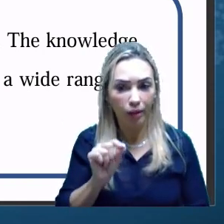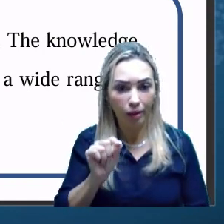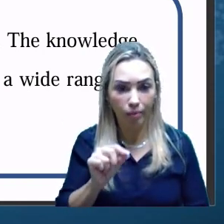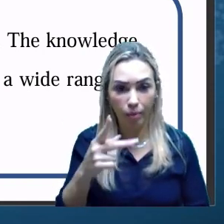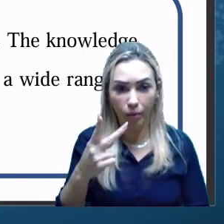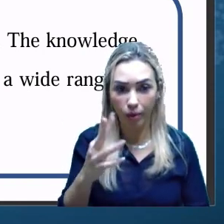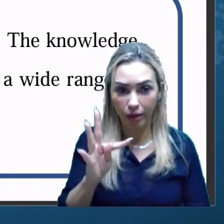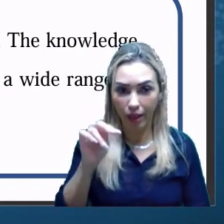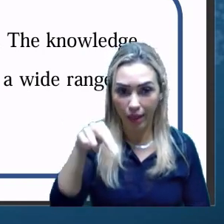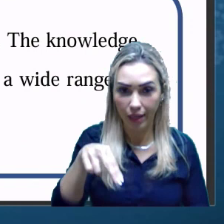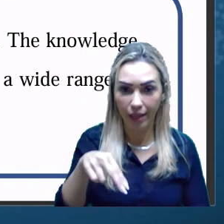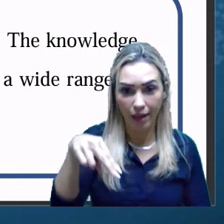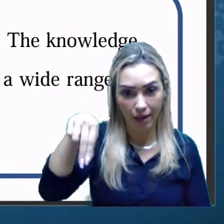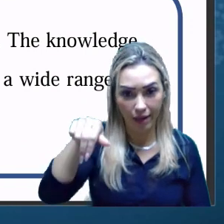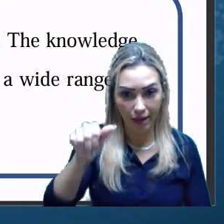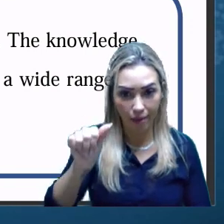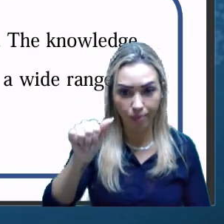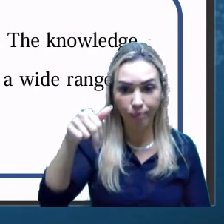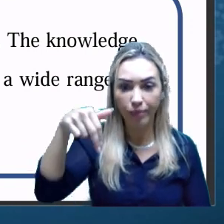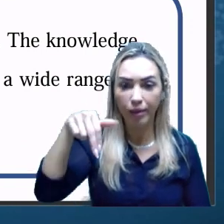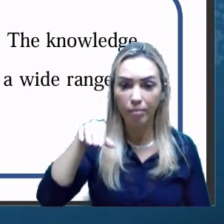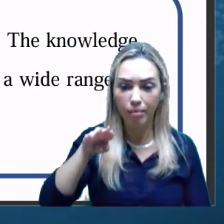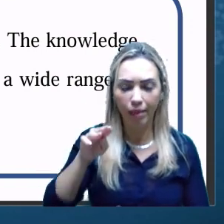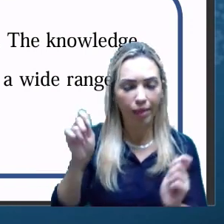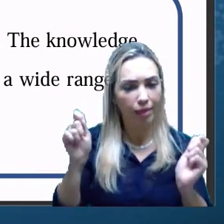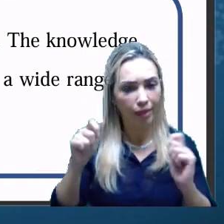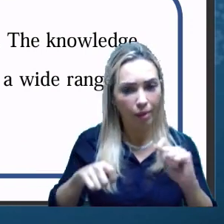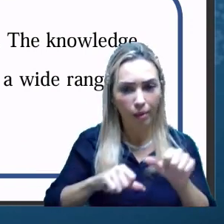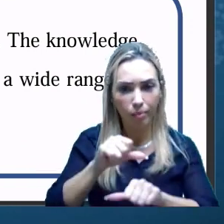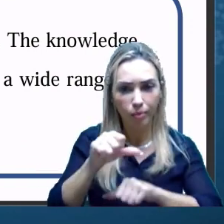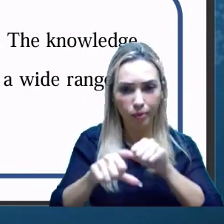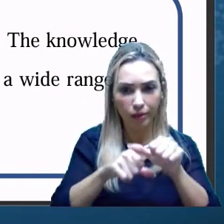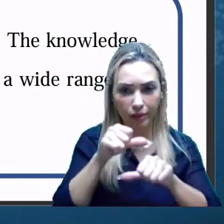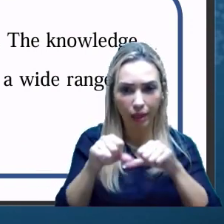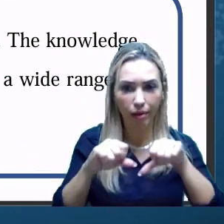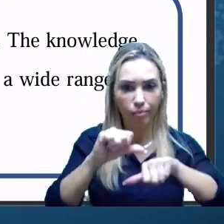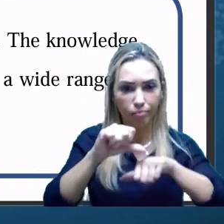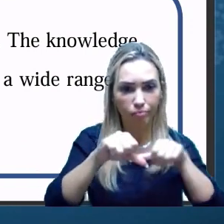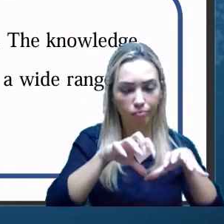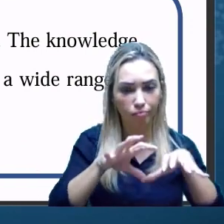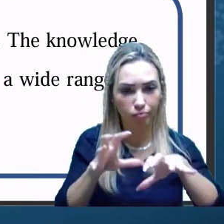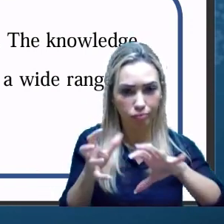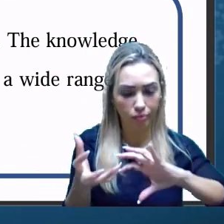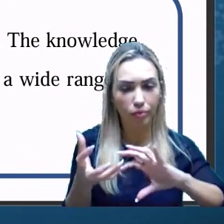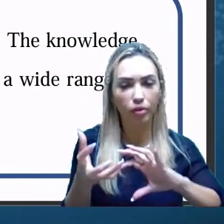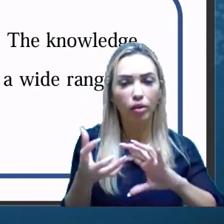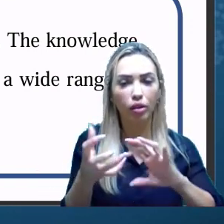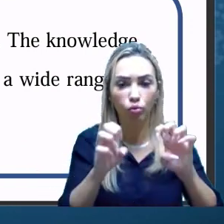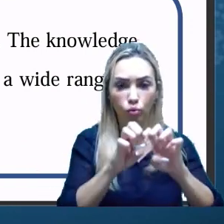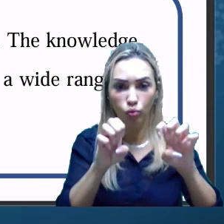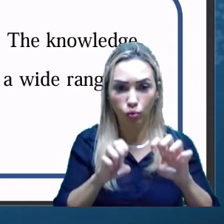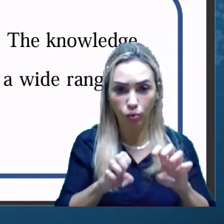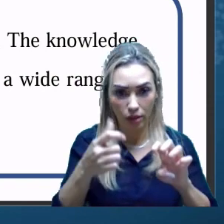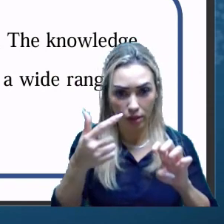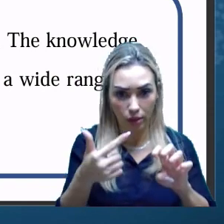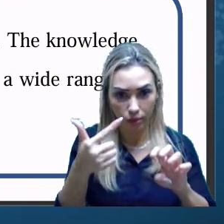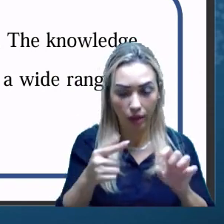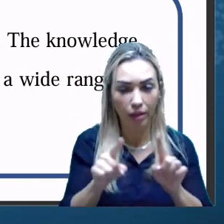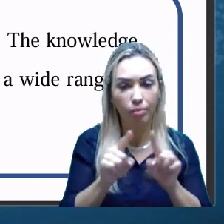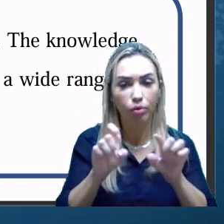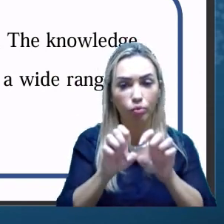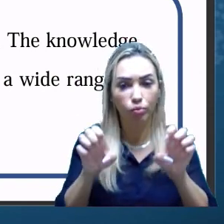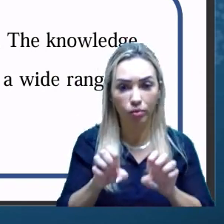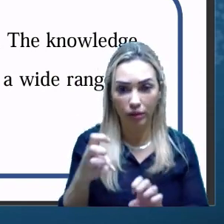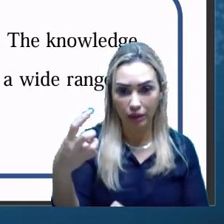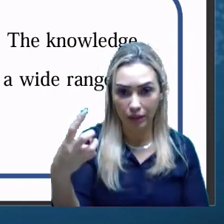NA e NB elas têm a capacidade, né, de reverter esse processo de desnaturação, tanto de estrutura secundária quanto terciária, que foram observadas